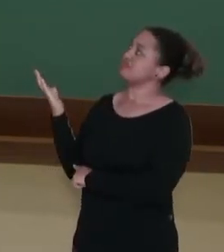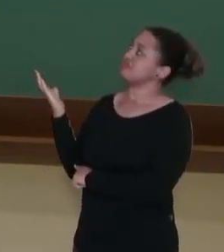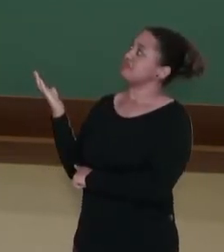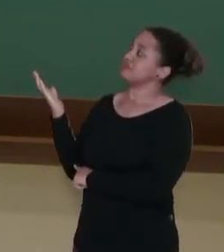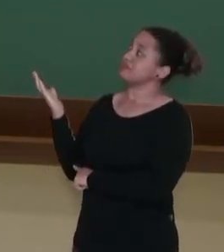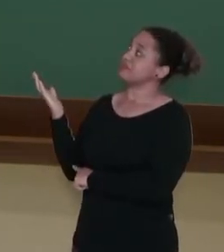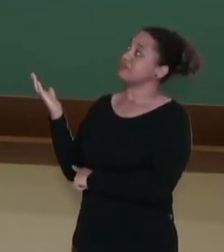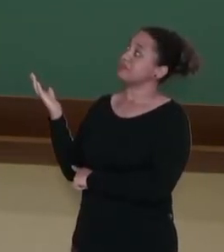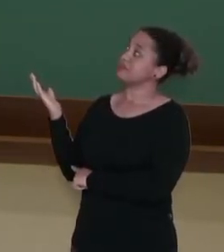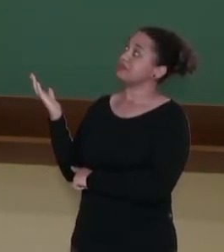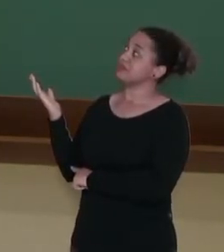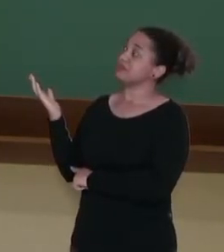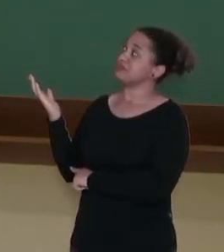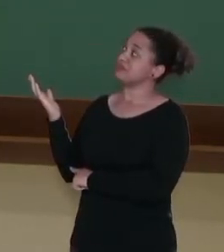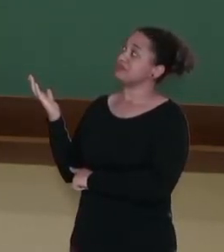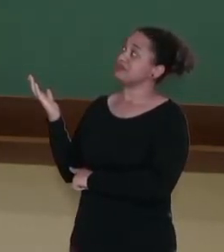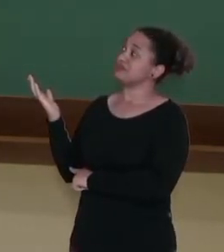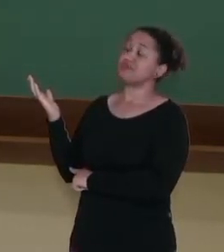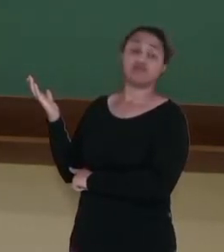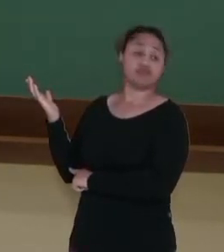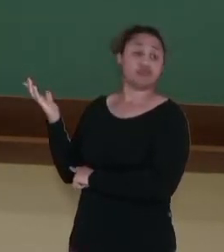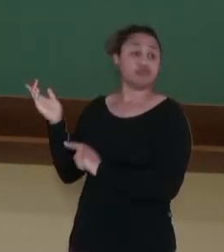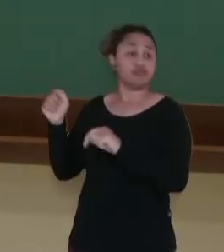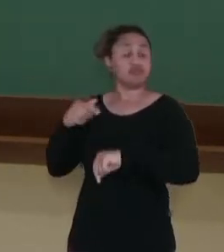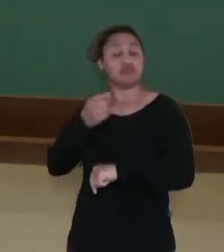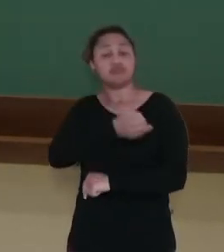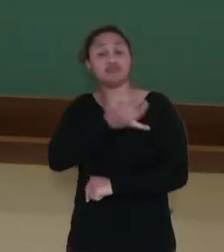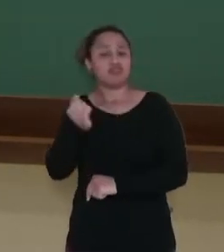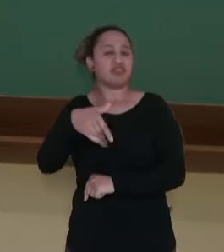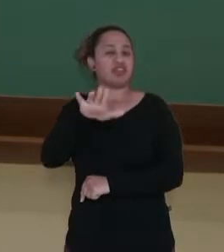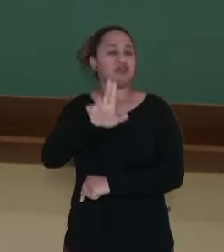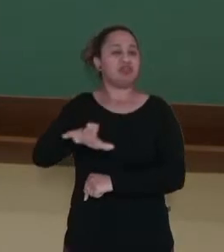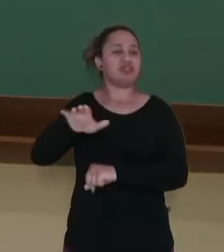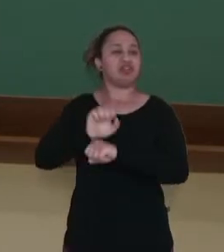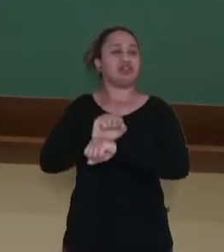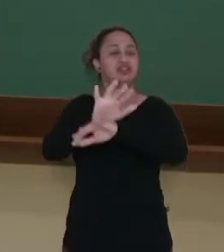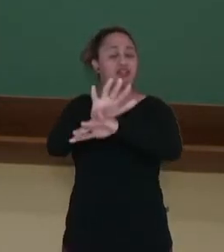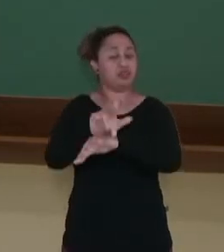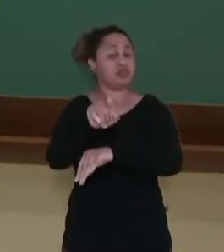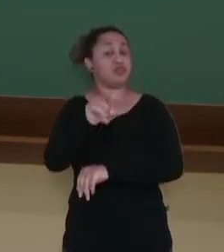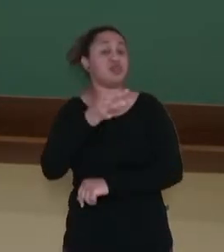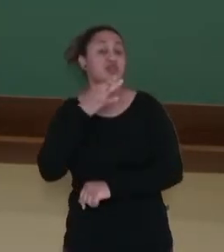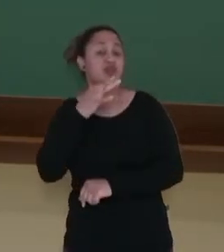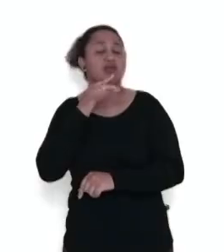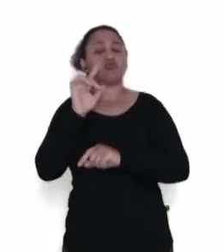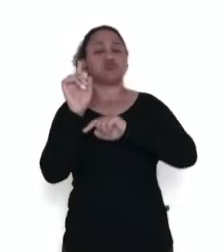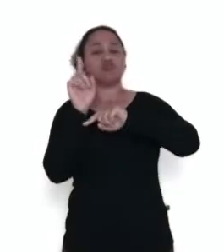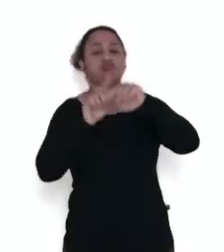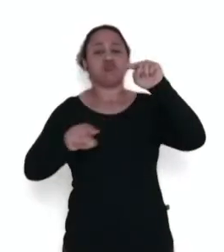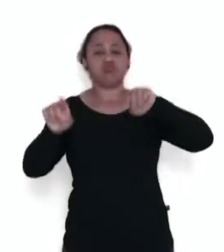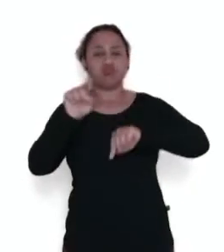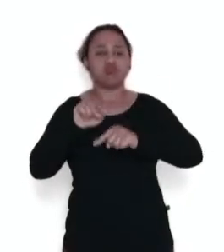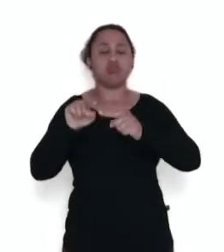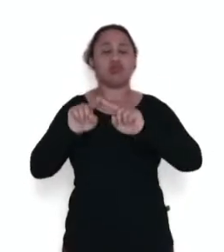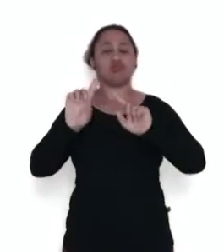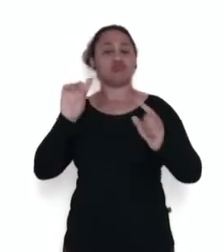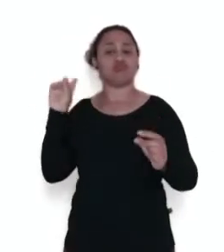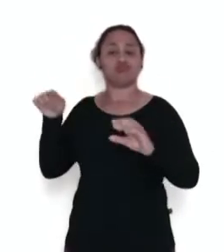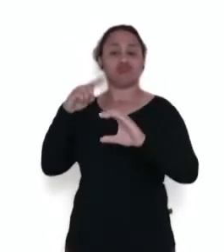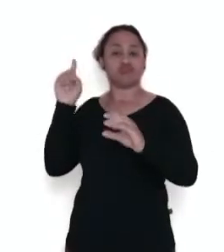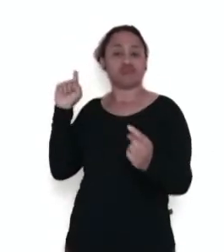deles, os mais utilizados nas mídias, você conhece. Nós temos aqui um catavento, nós temos aqui um